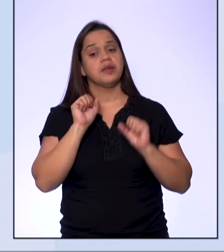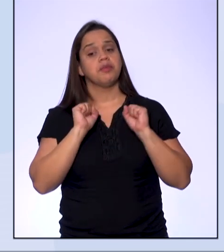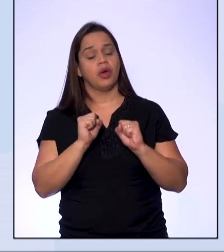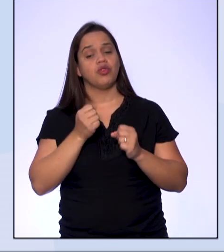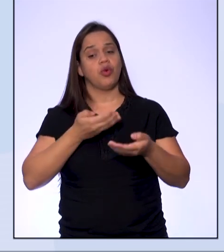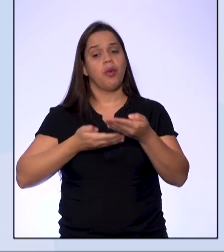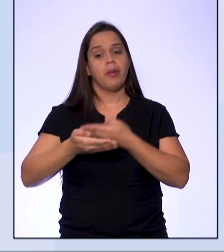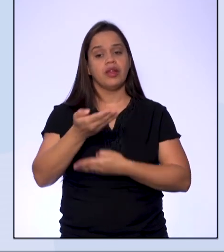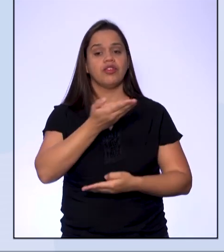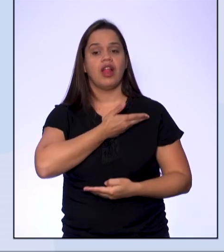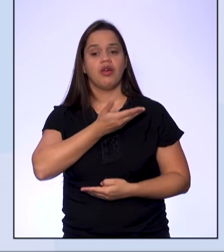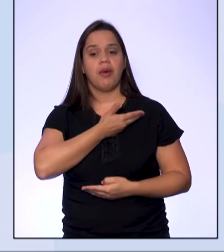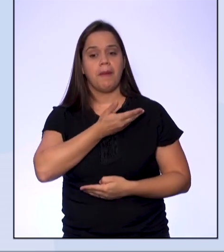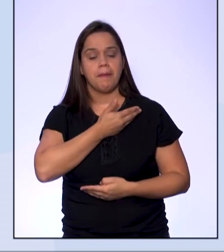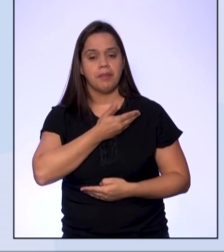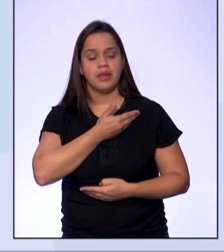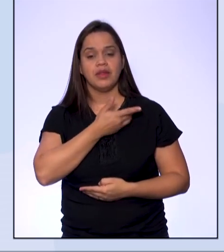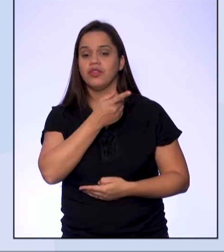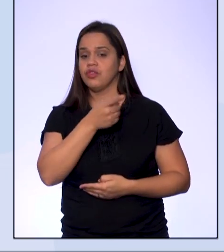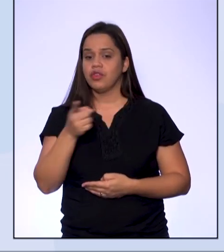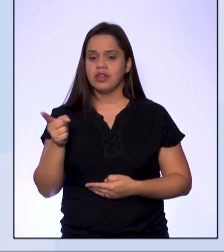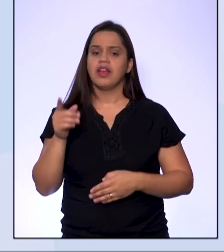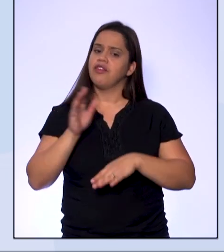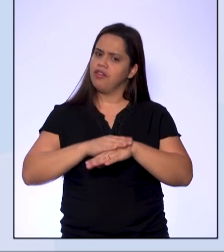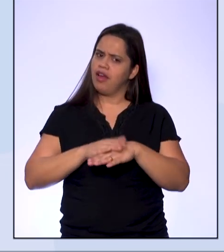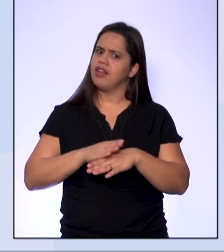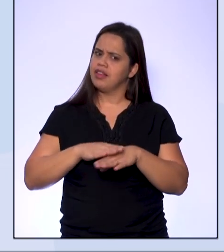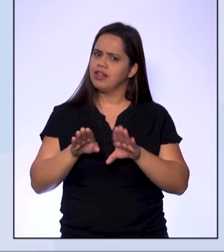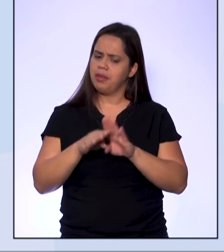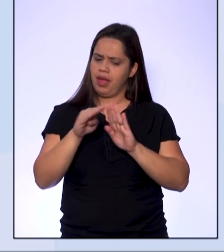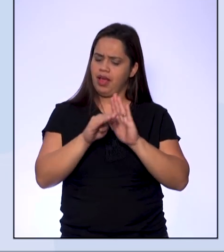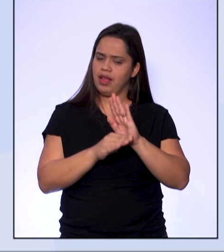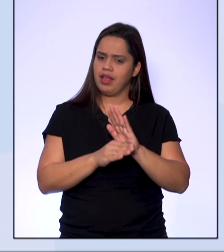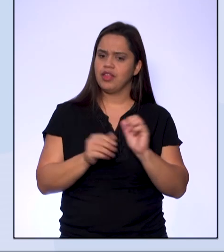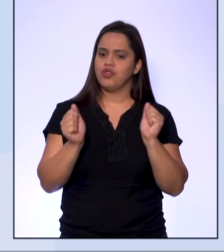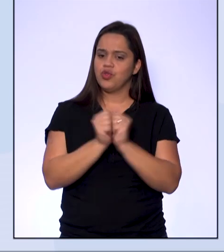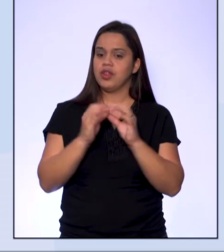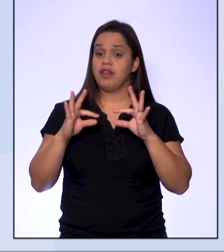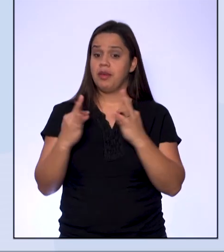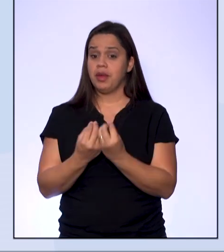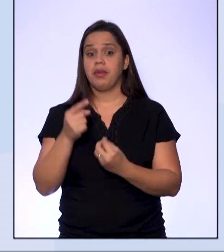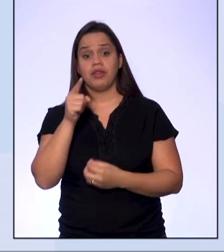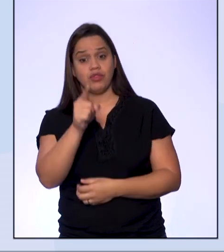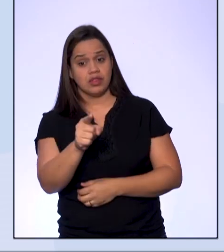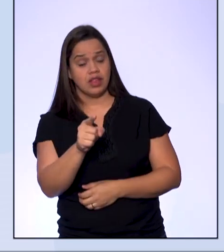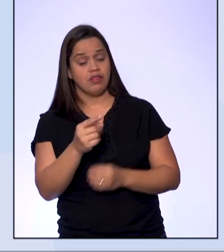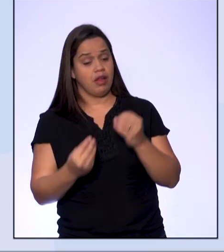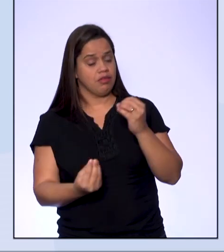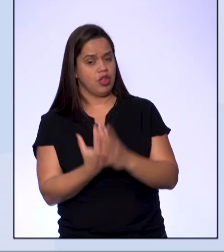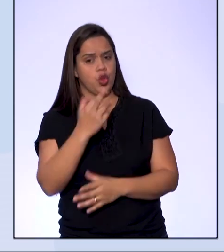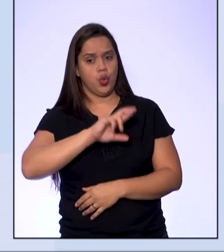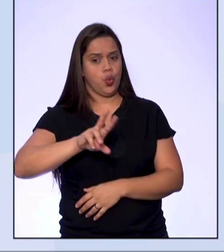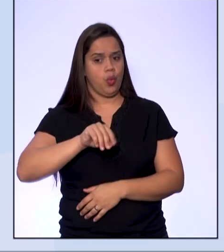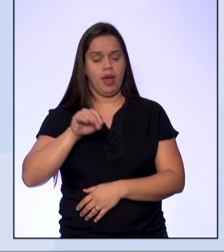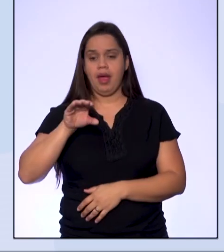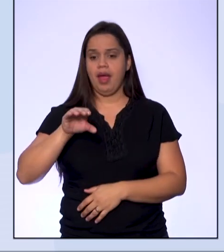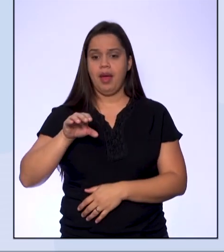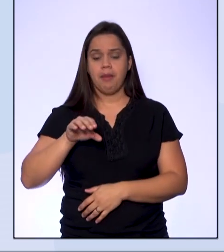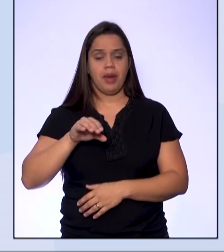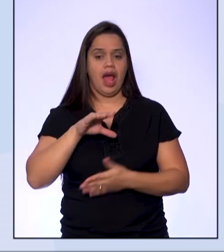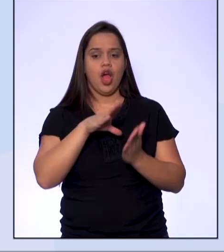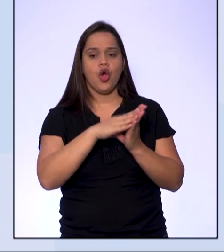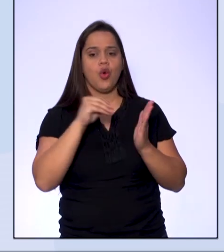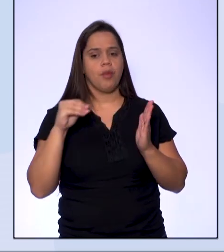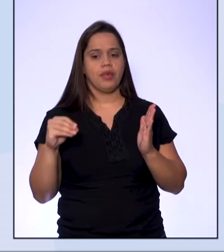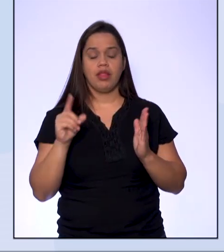compartilhar com os colegas de vocês e fazerem a receita também com a família, mas vocês vão criar a receita, não é para pegar de nenhum lugar. A criação é